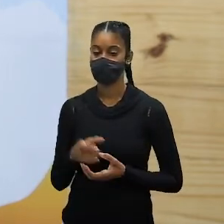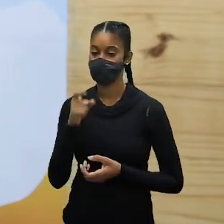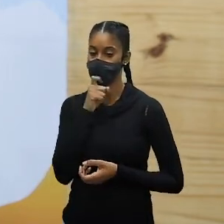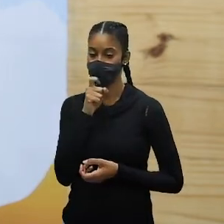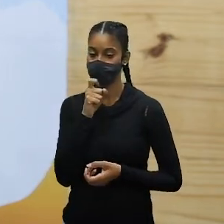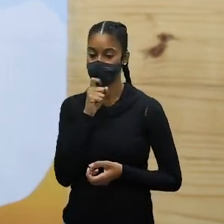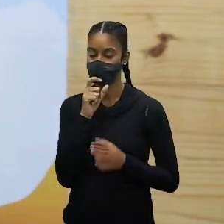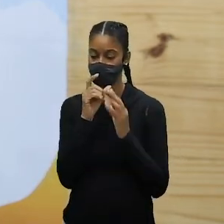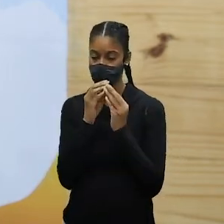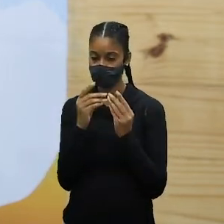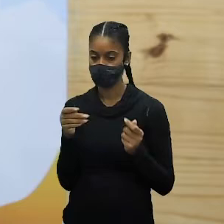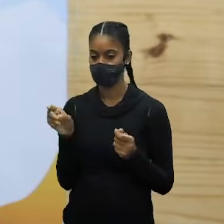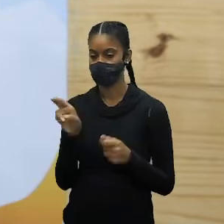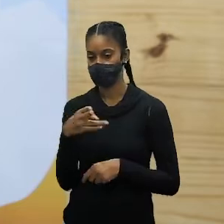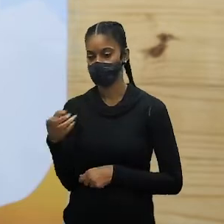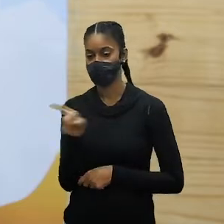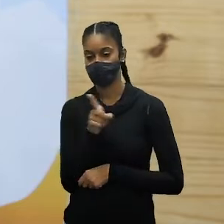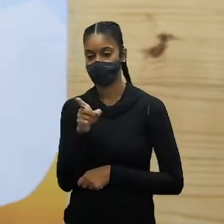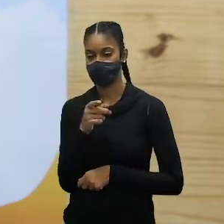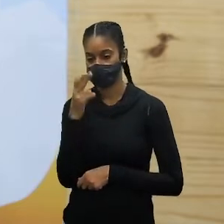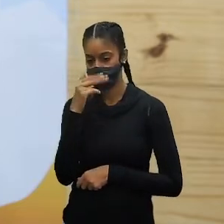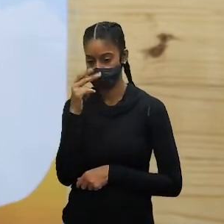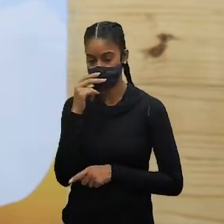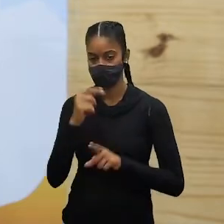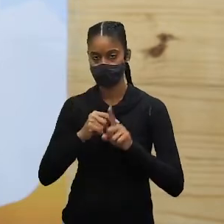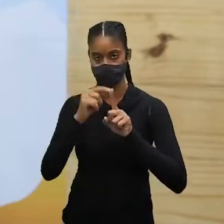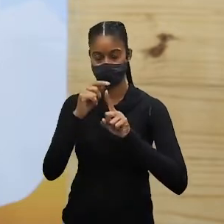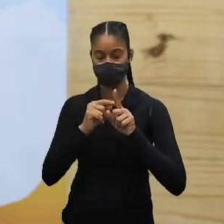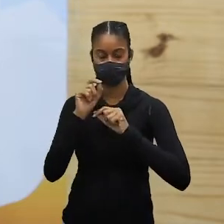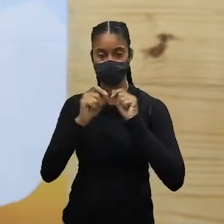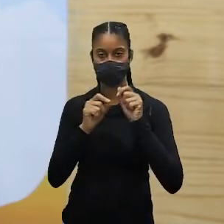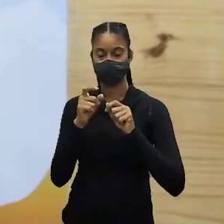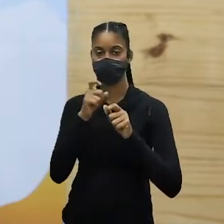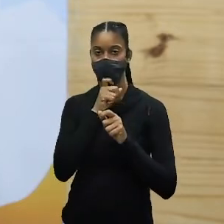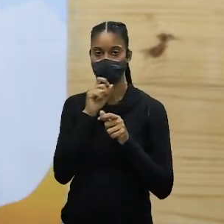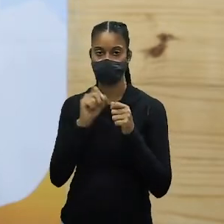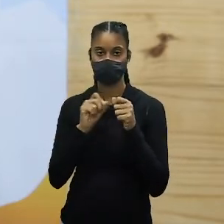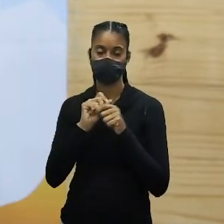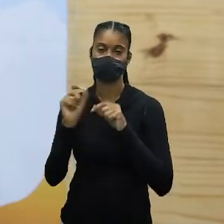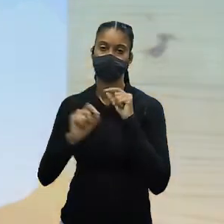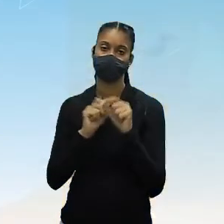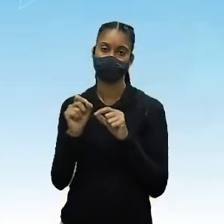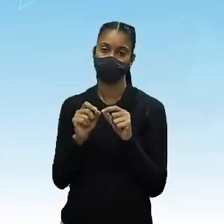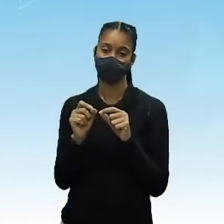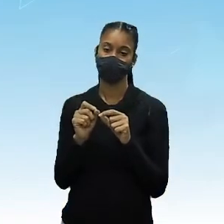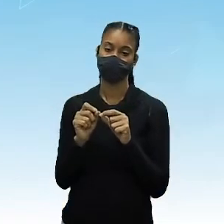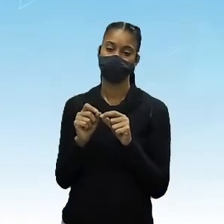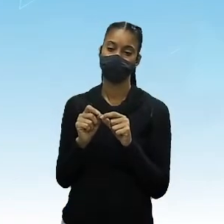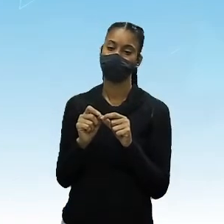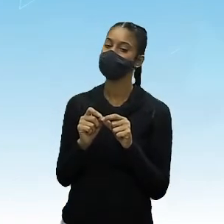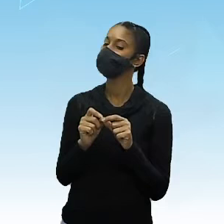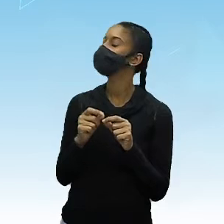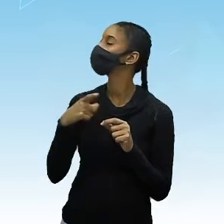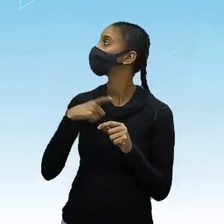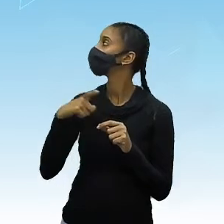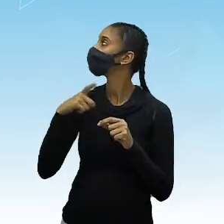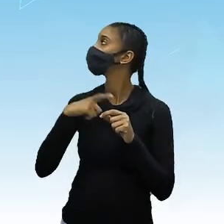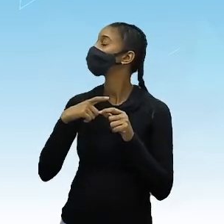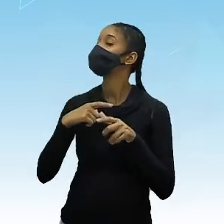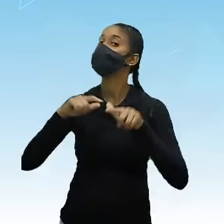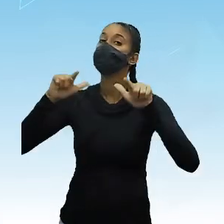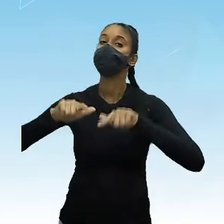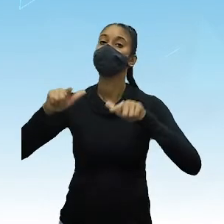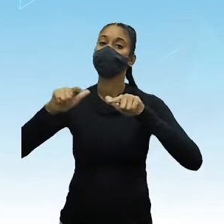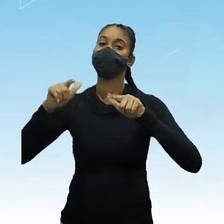mesma? É que o gelo que gela a sua latinha, ele só vai gelar a latinha nos pontos onde ele toca a